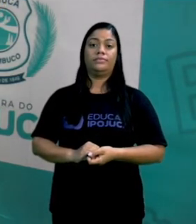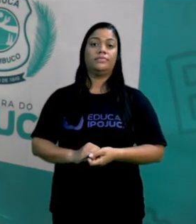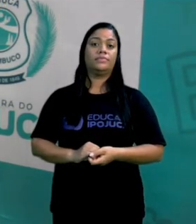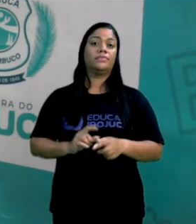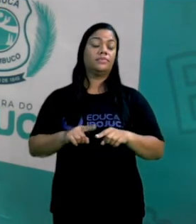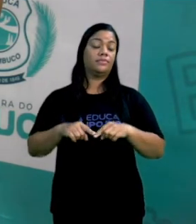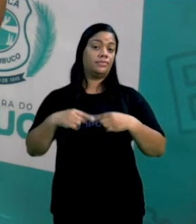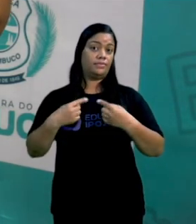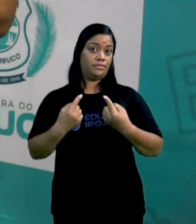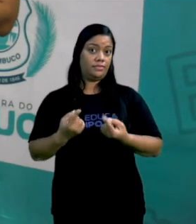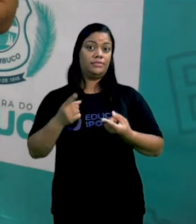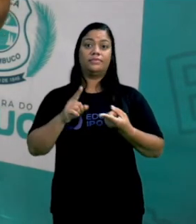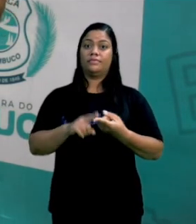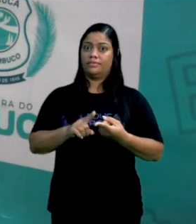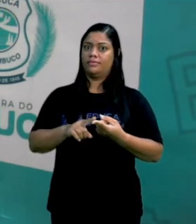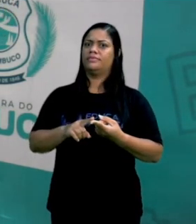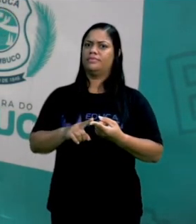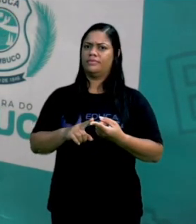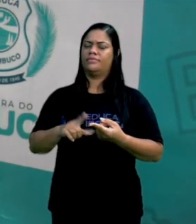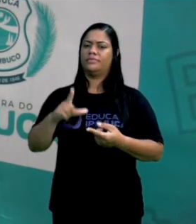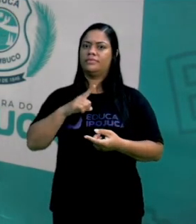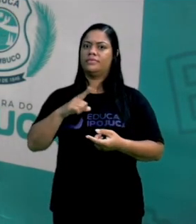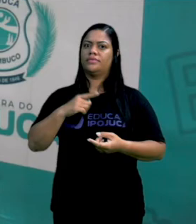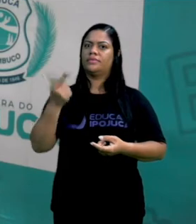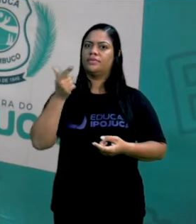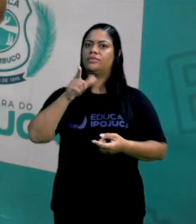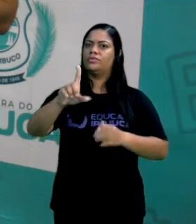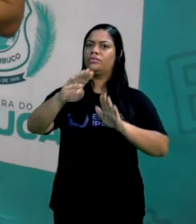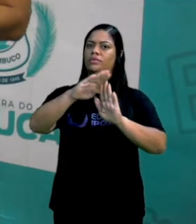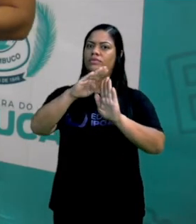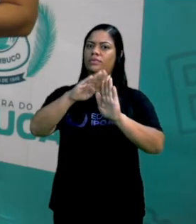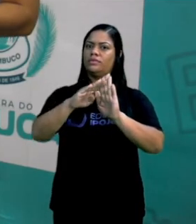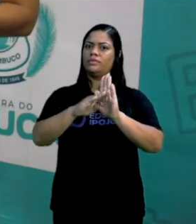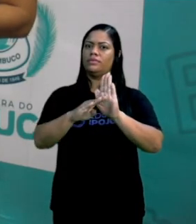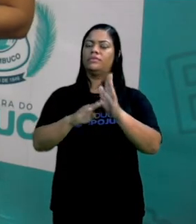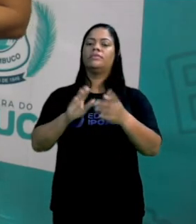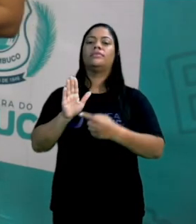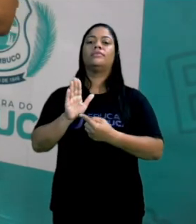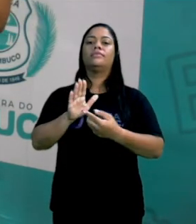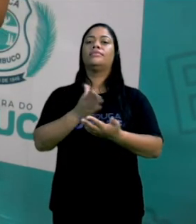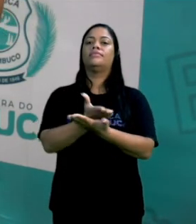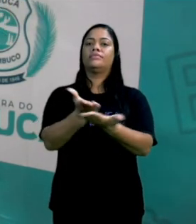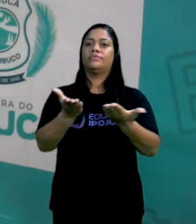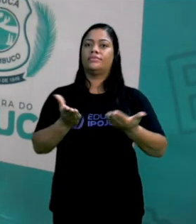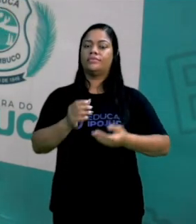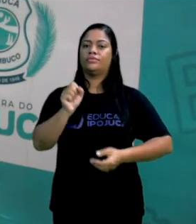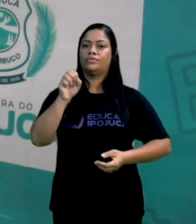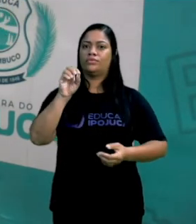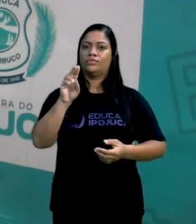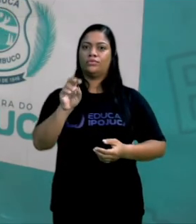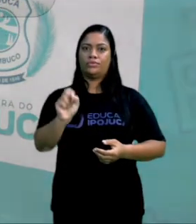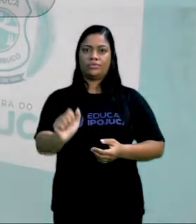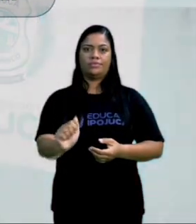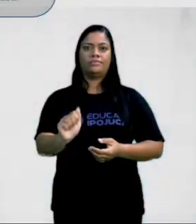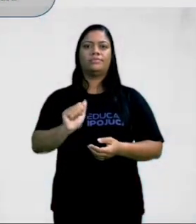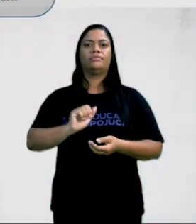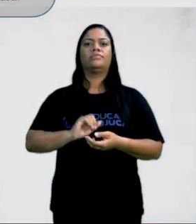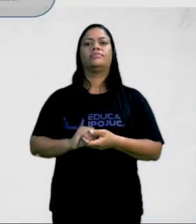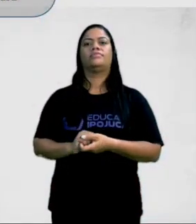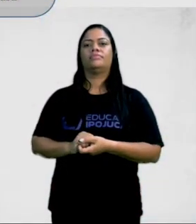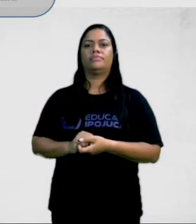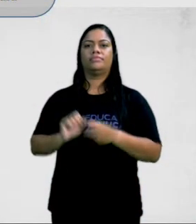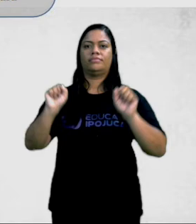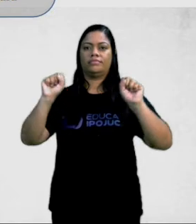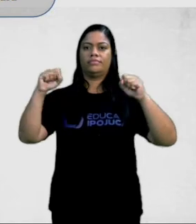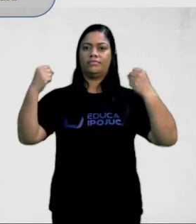Mas além dessa divisão, eu trago também uma outra divisão, essa divisão apresentada a gente por Souza, tá? A